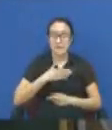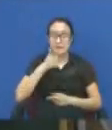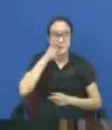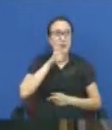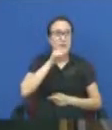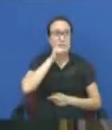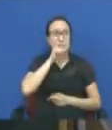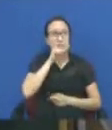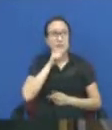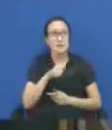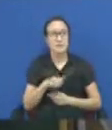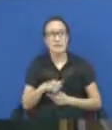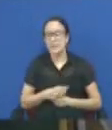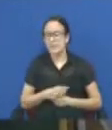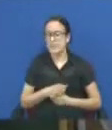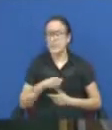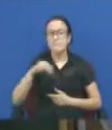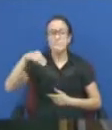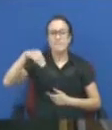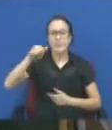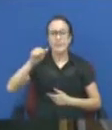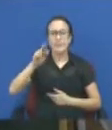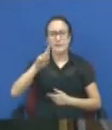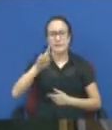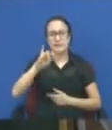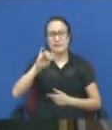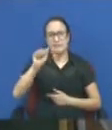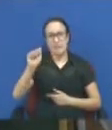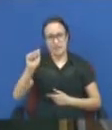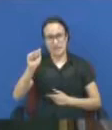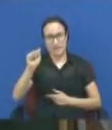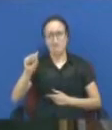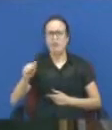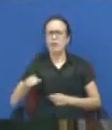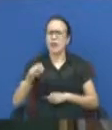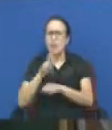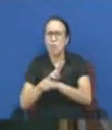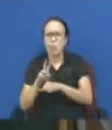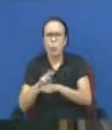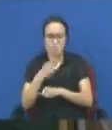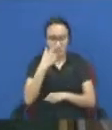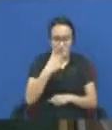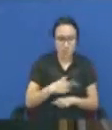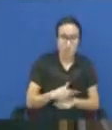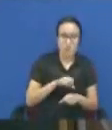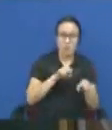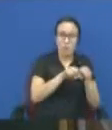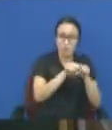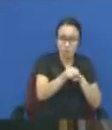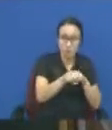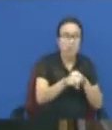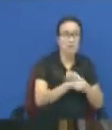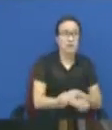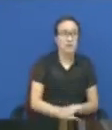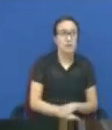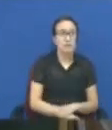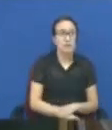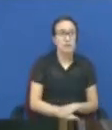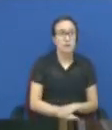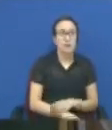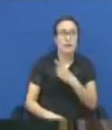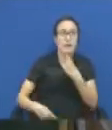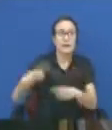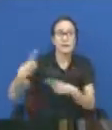pessoa sensacional, que cuidou da nossa formação, mas é senso comum. E eu disputo a consciência dela todos os